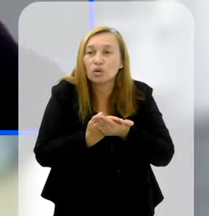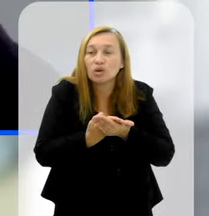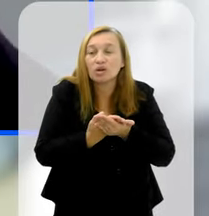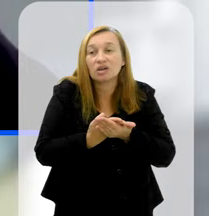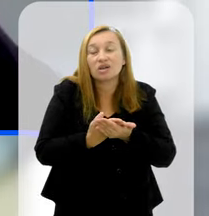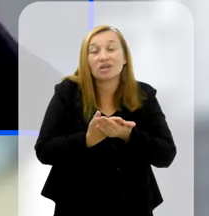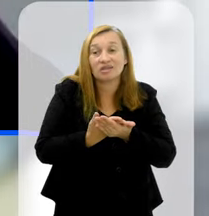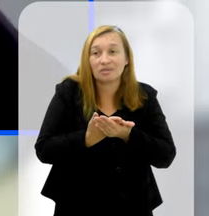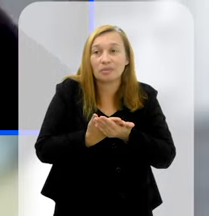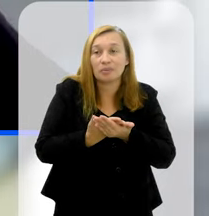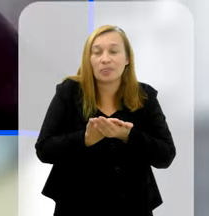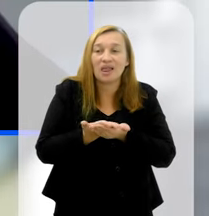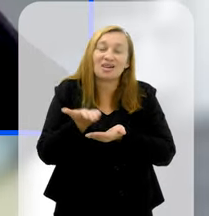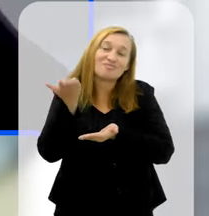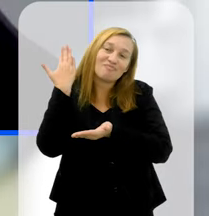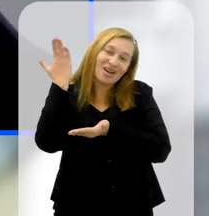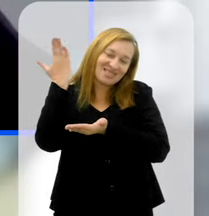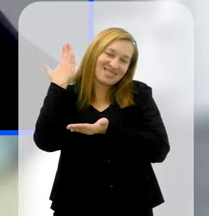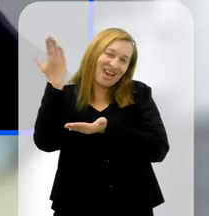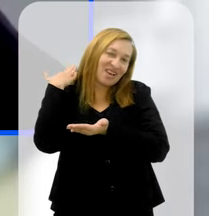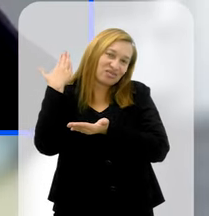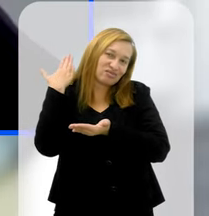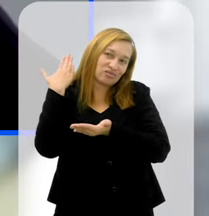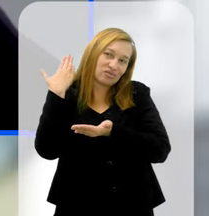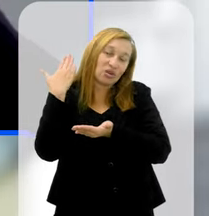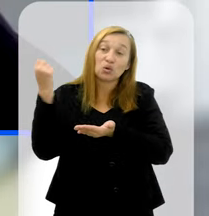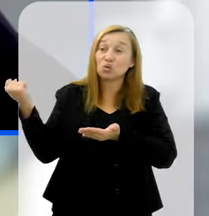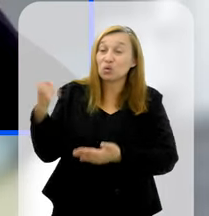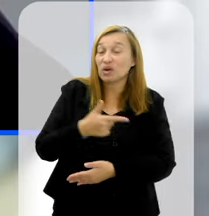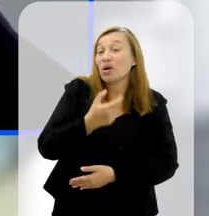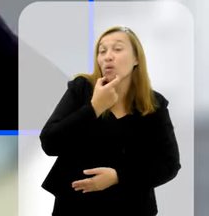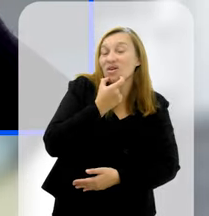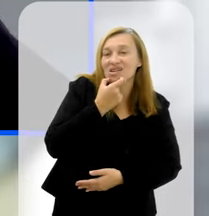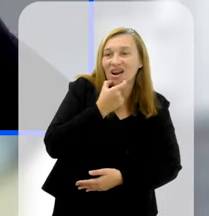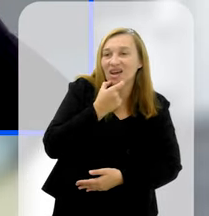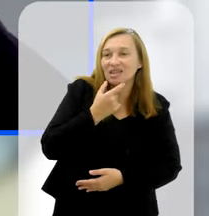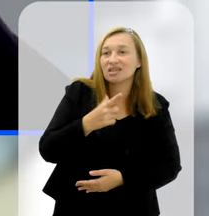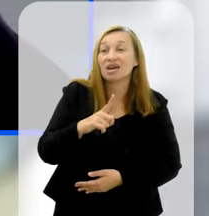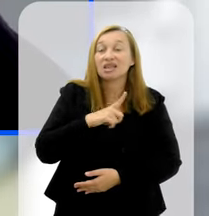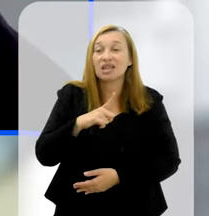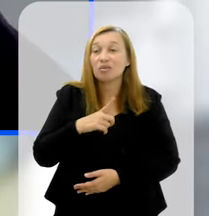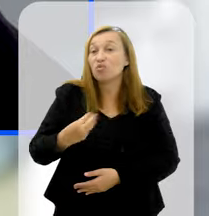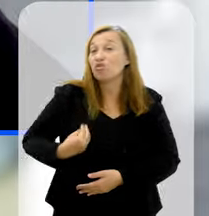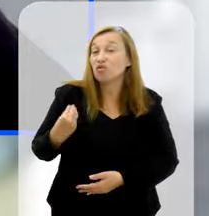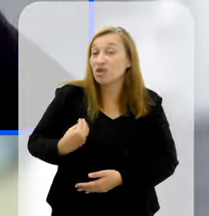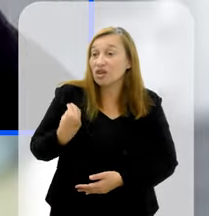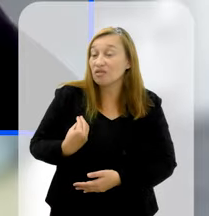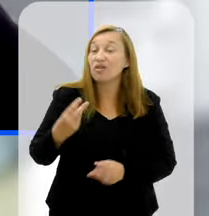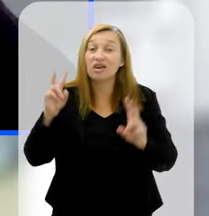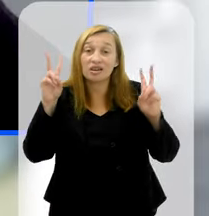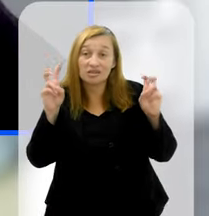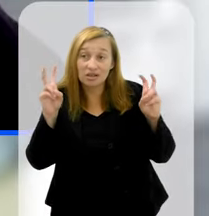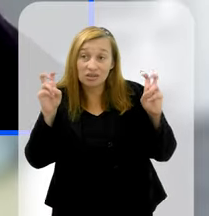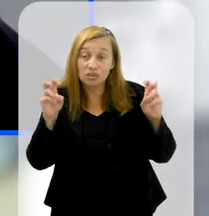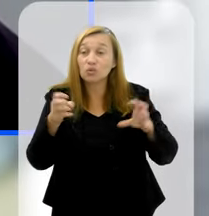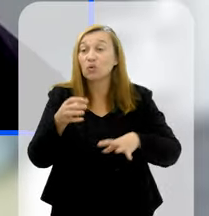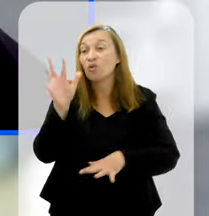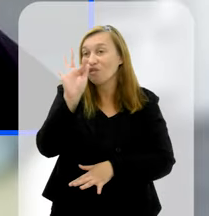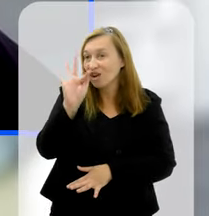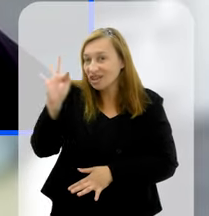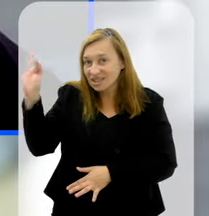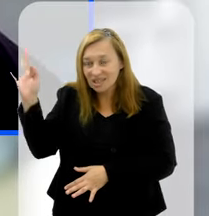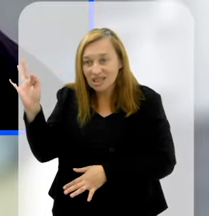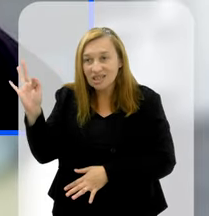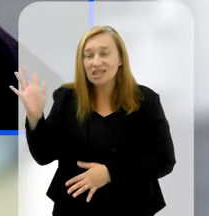estudado nas faculdades, nas escolas, né, do que o inglês, né? Então, nós temos vivo, né, essa questão